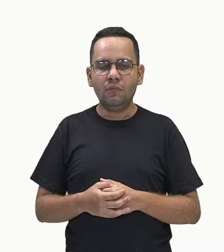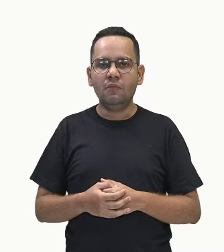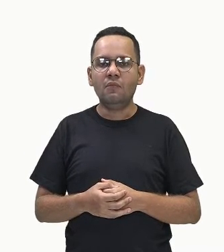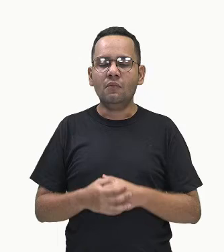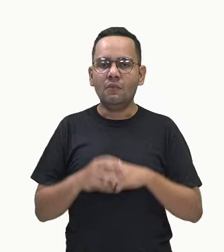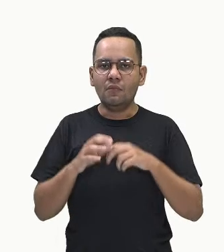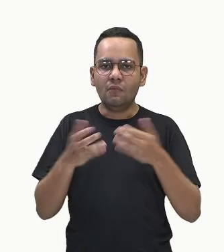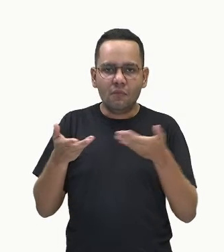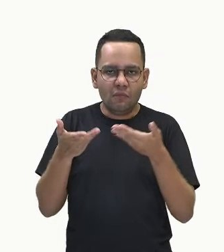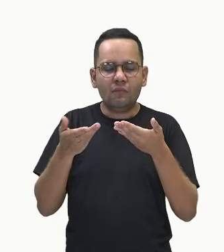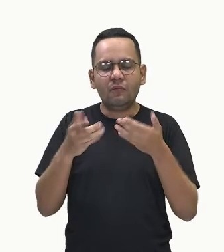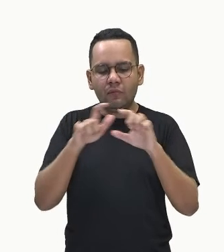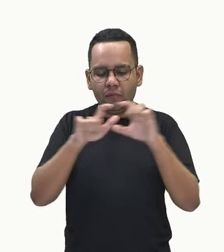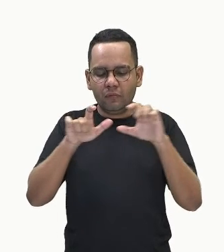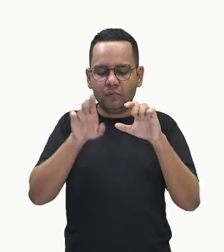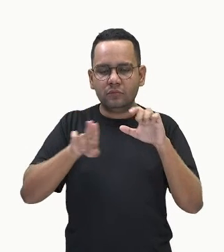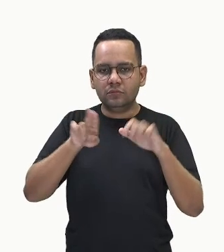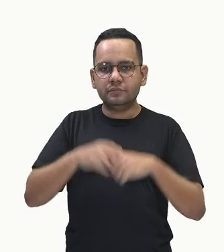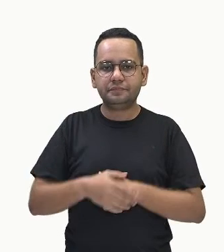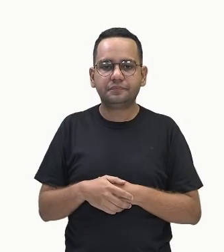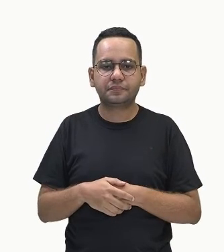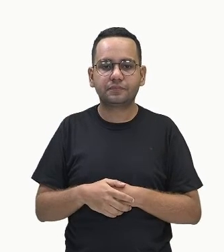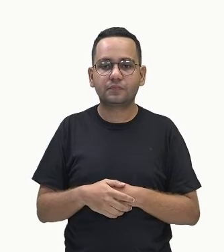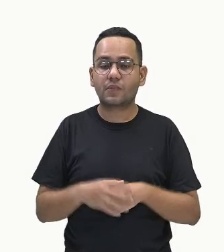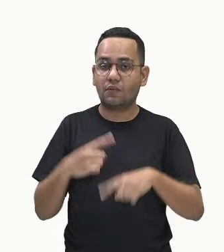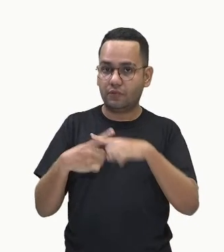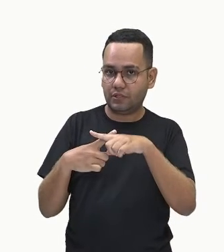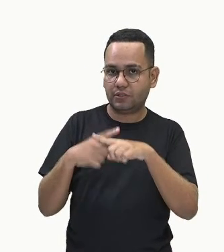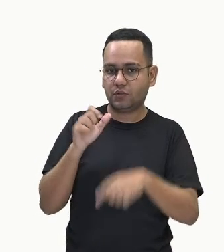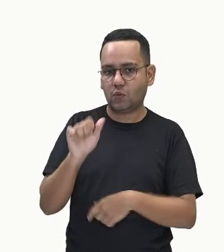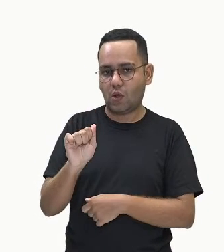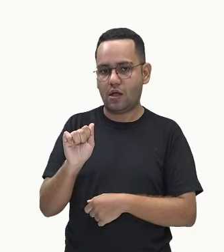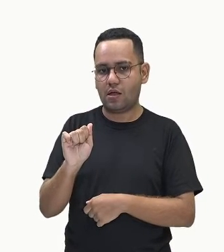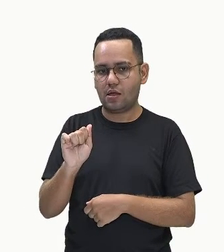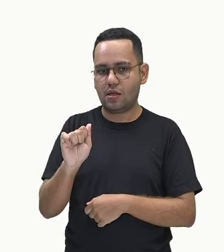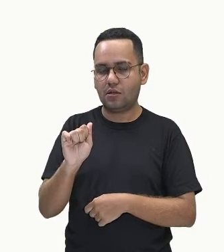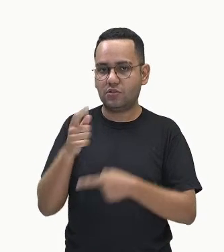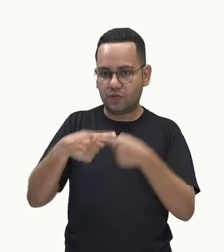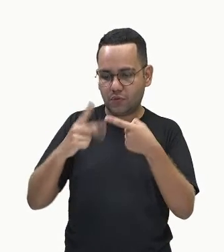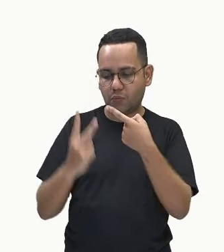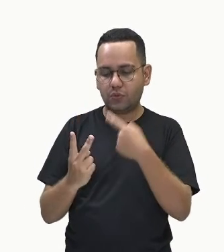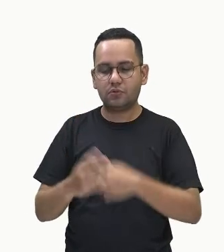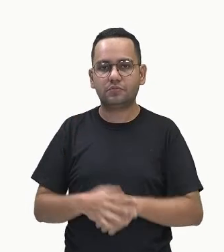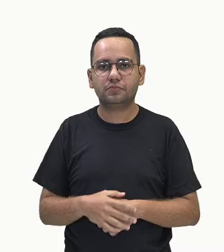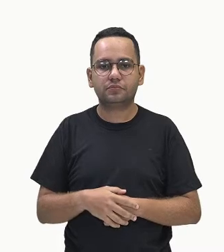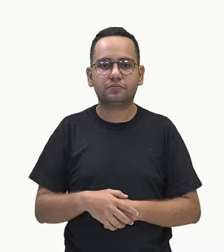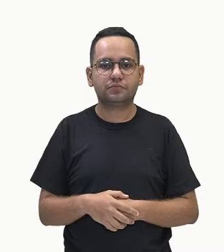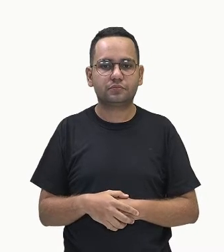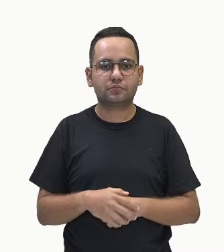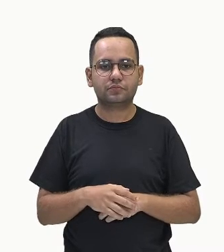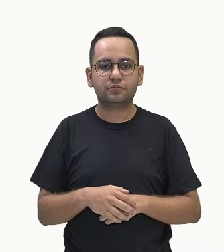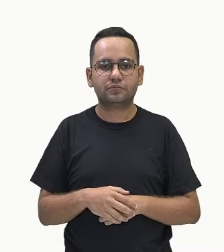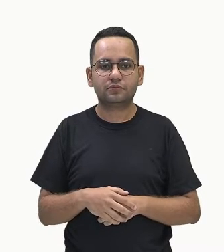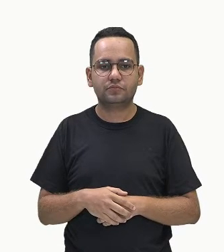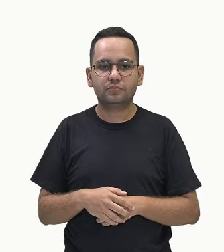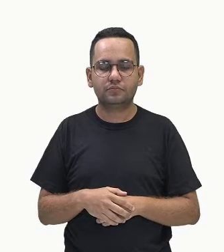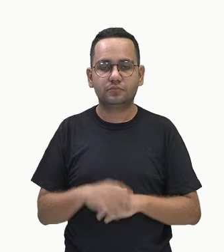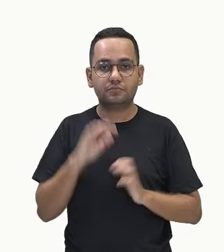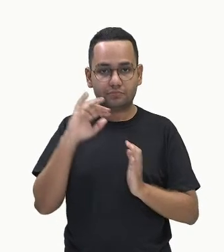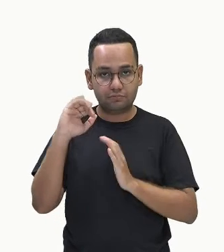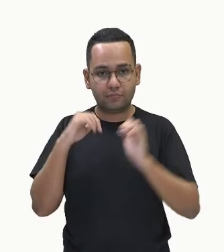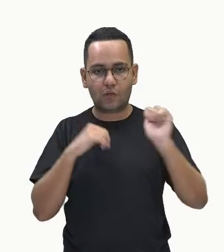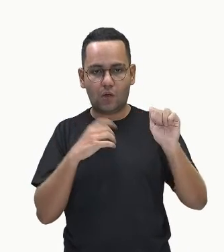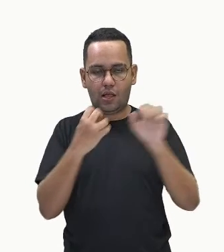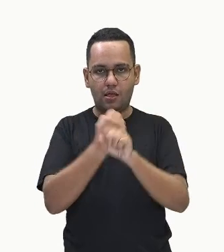que é multiplicar o apótema e dividir por 2. Então, multiplicando lá o perímetro